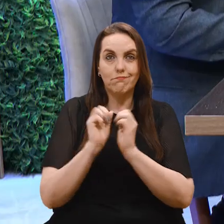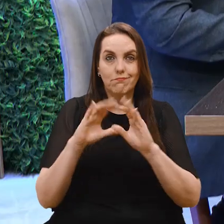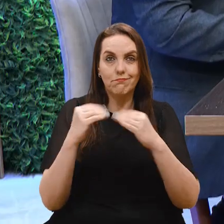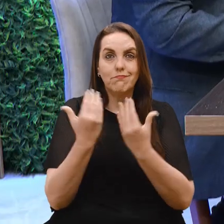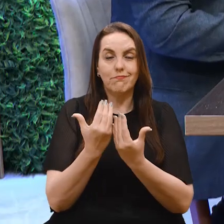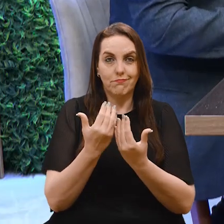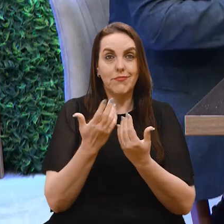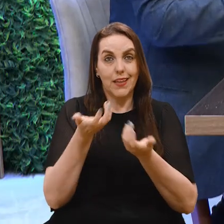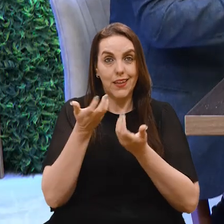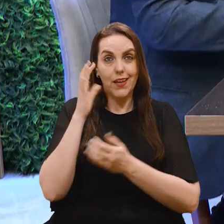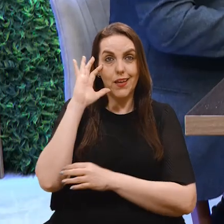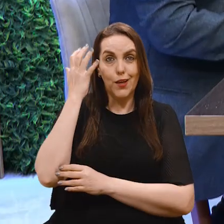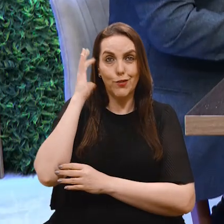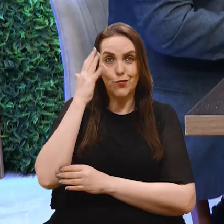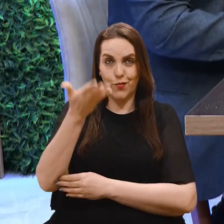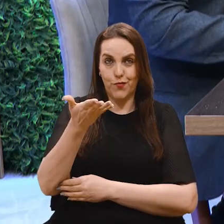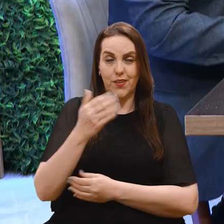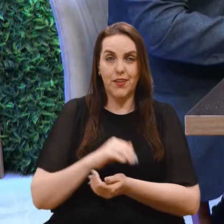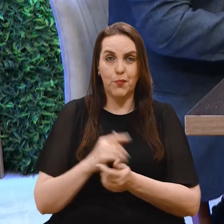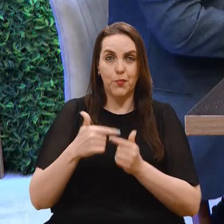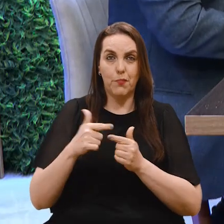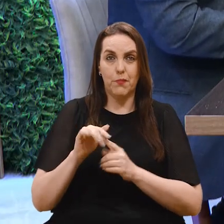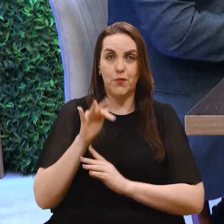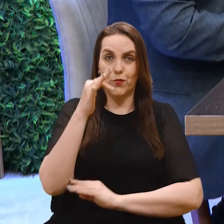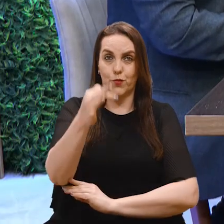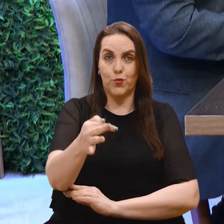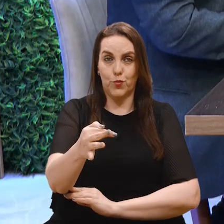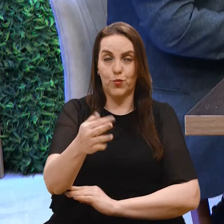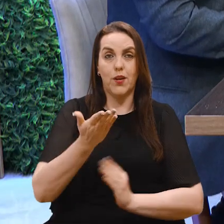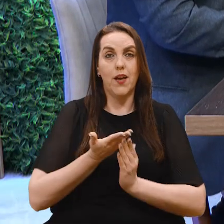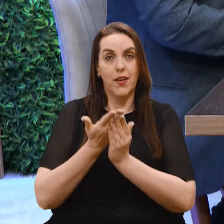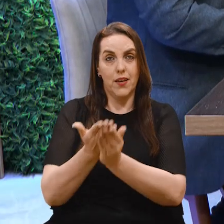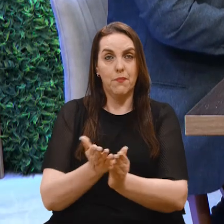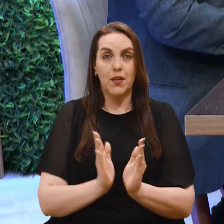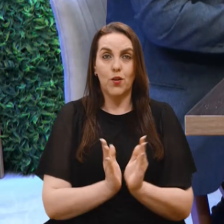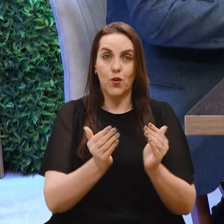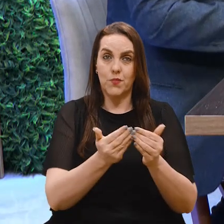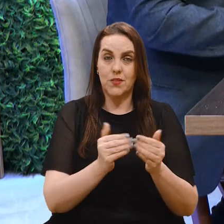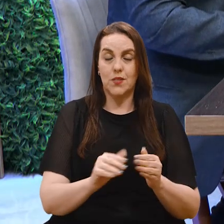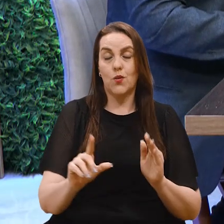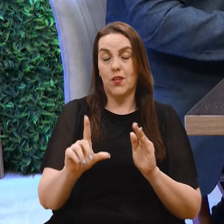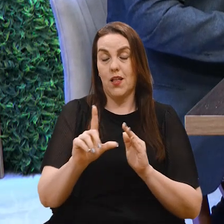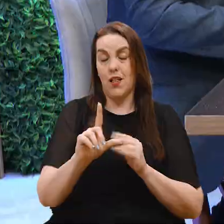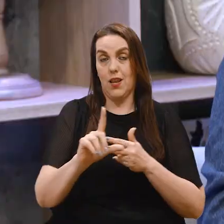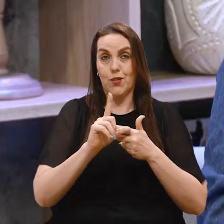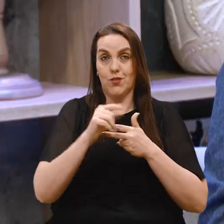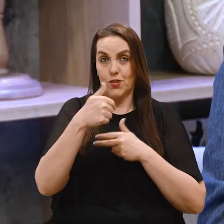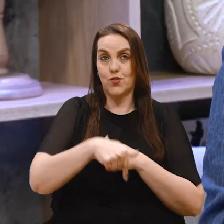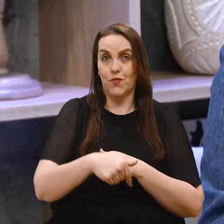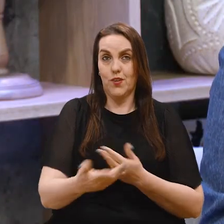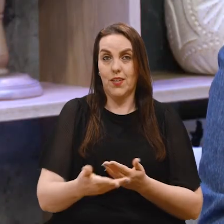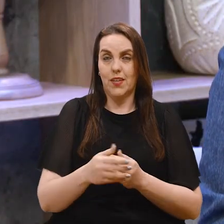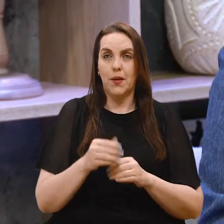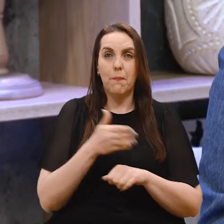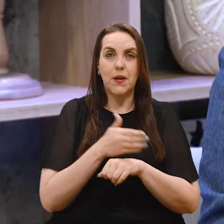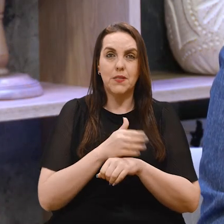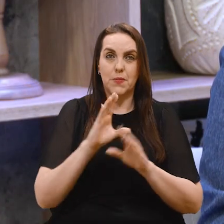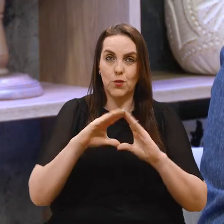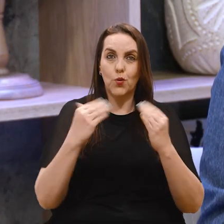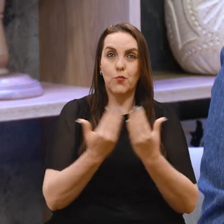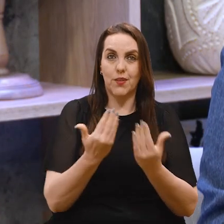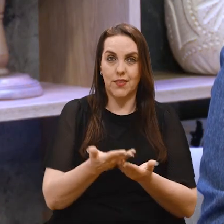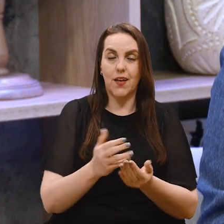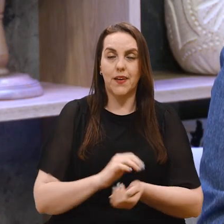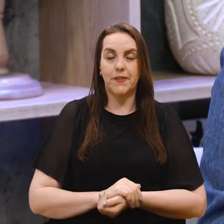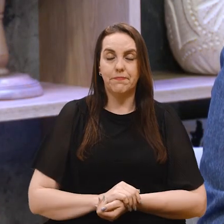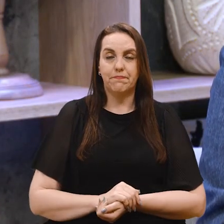sejam solucionadas. Posteriormente, também vai ser encaminhada a Comissão de Legislação Participativa e Comunitária aqui do Legislativo Caxiense. Eu vou